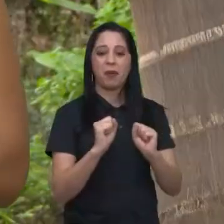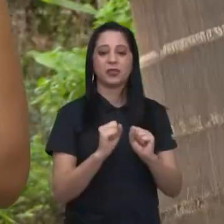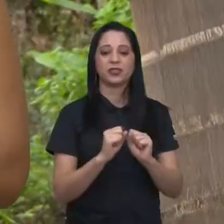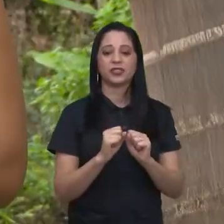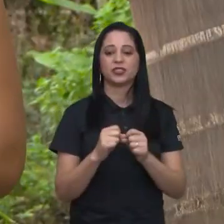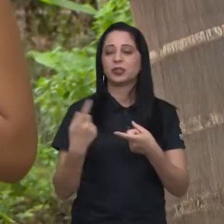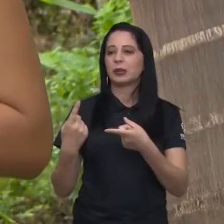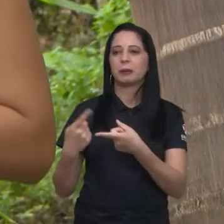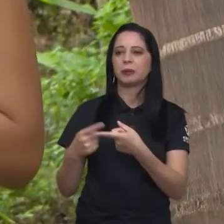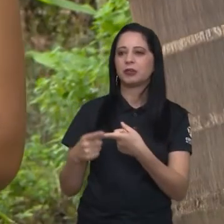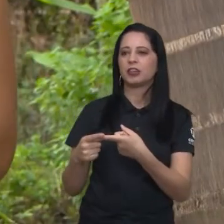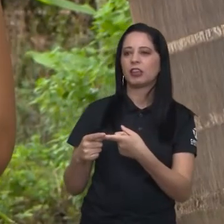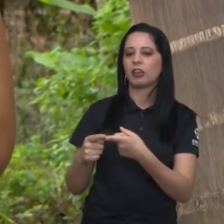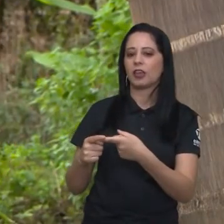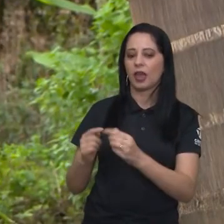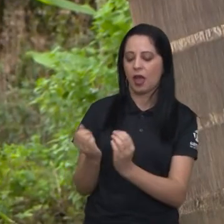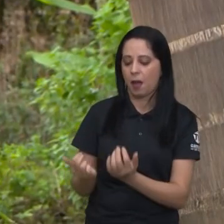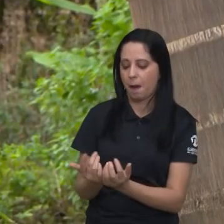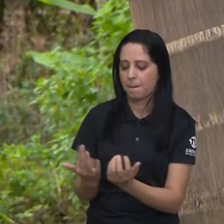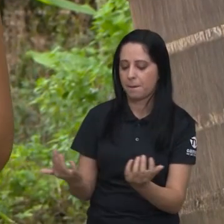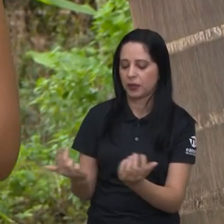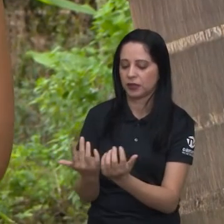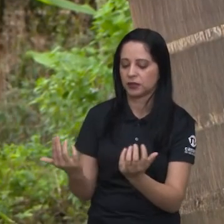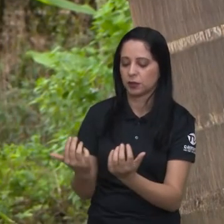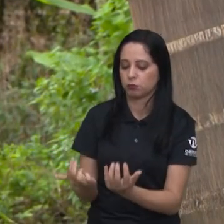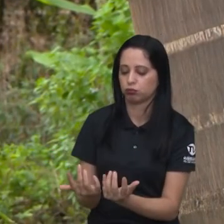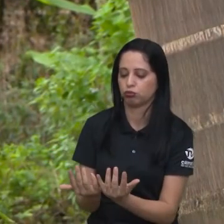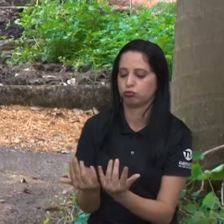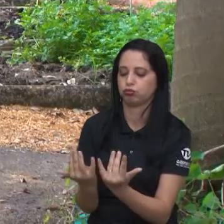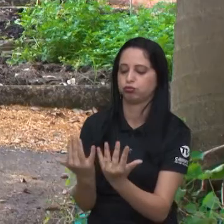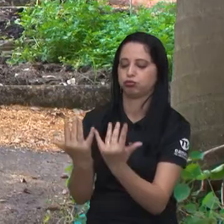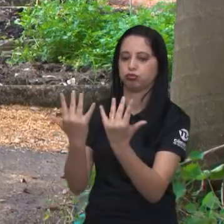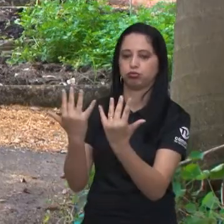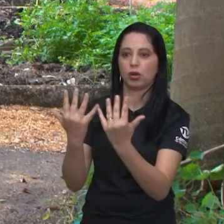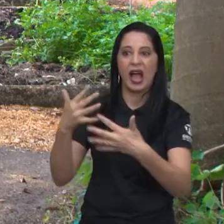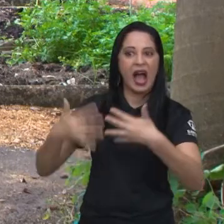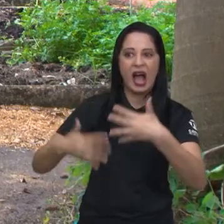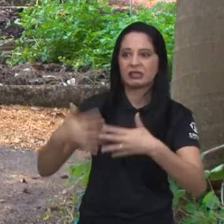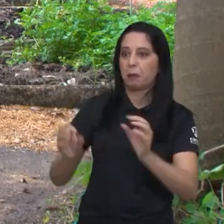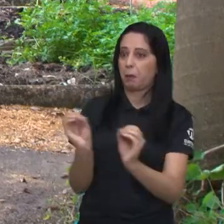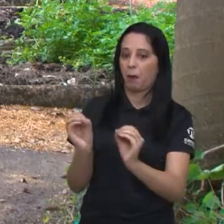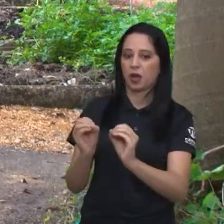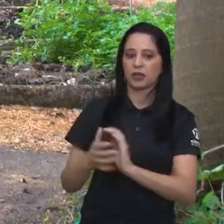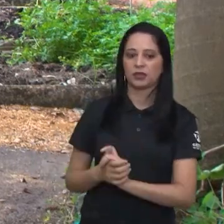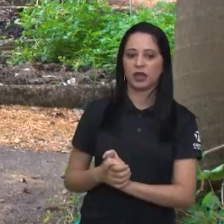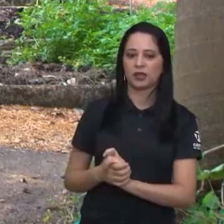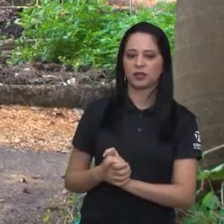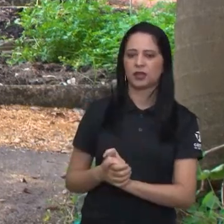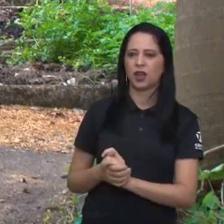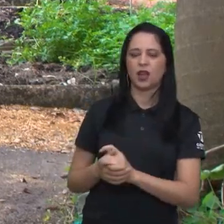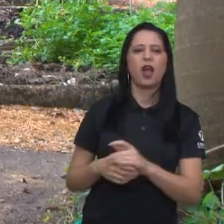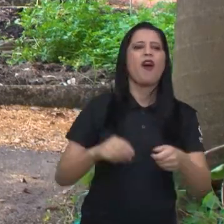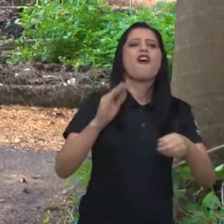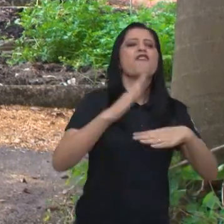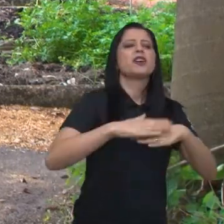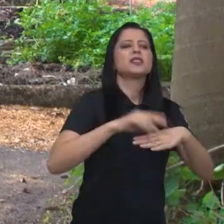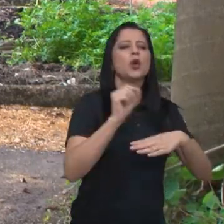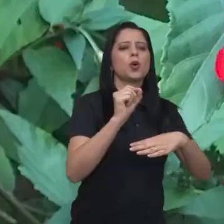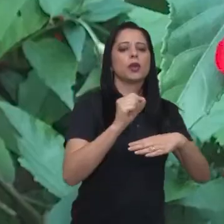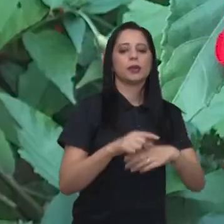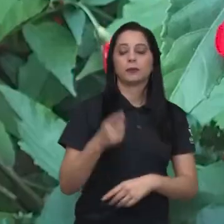planta que ela é cultivada verticalmente, não ocupa espaço, não atrapalha ninguém. O que eu posso fazer com aquela planta especificamente? Aquela é o